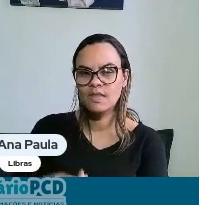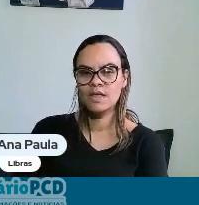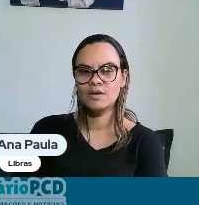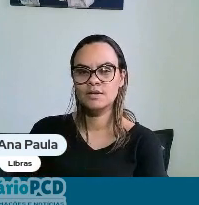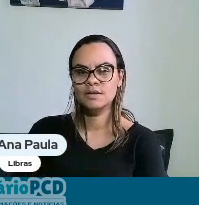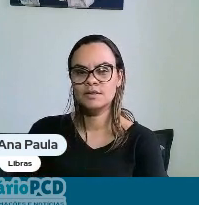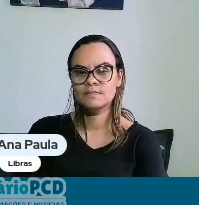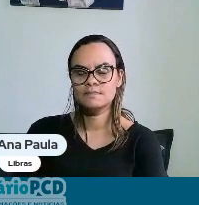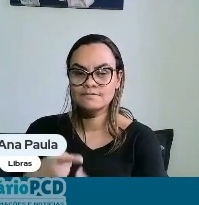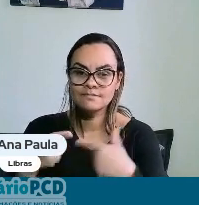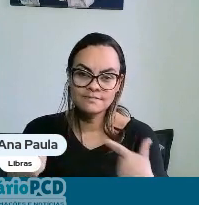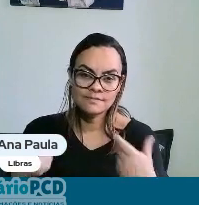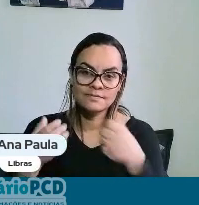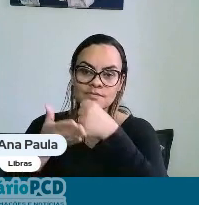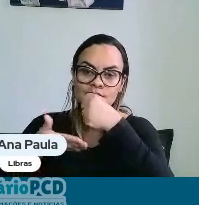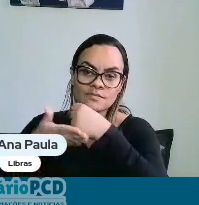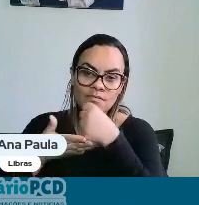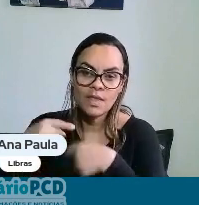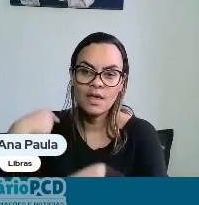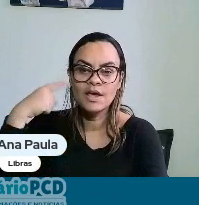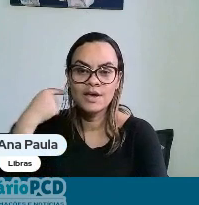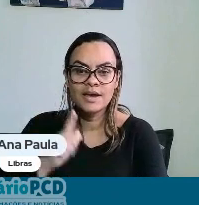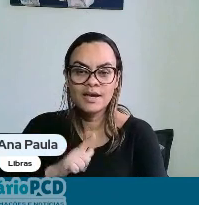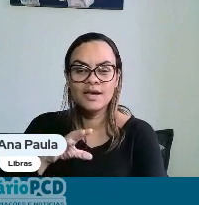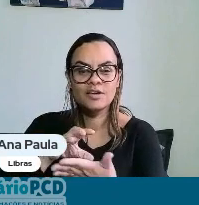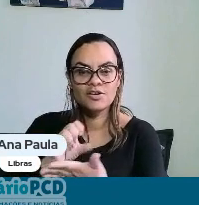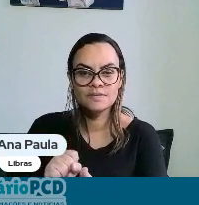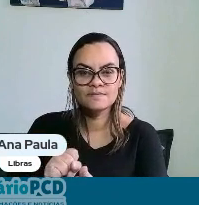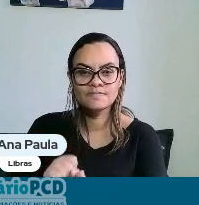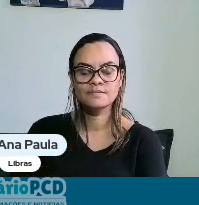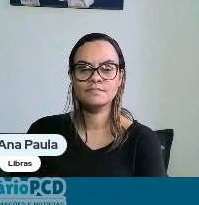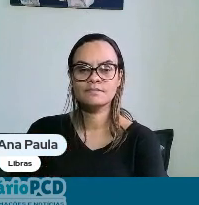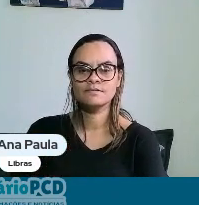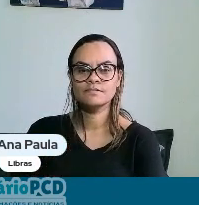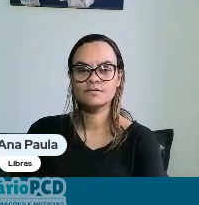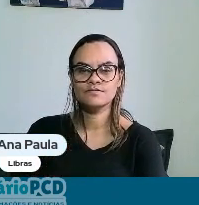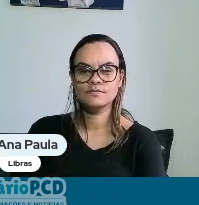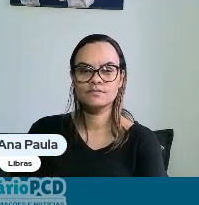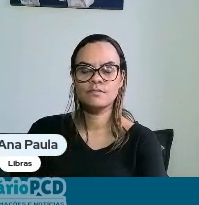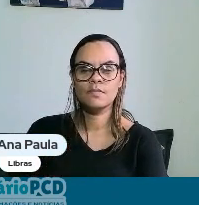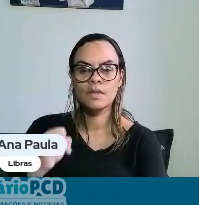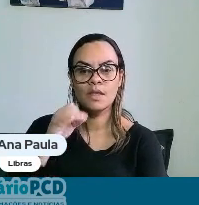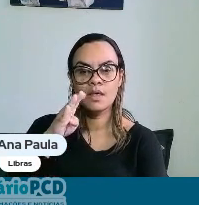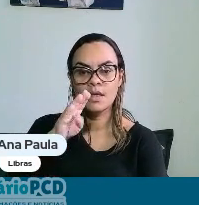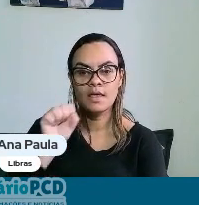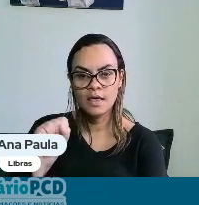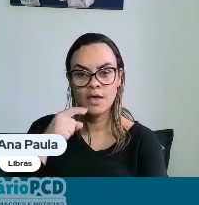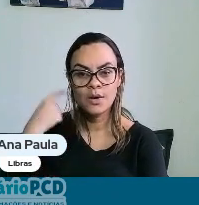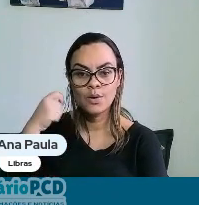matéria-prima. Os advogados que teve que contratar vai deduzir o IBS que o advogado